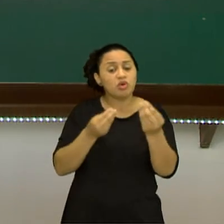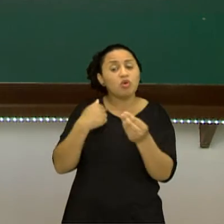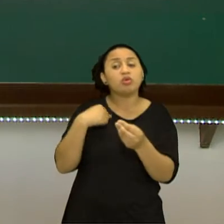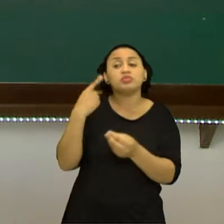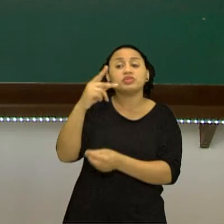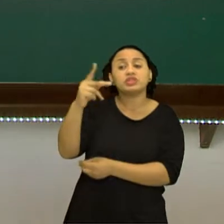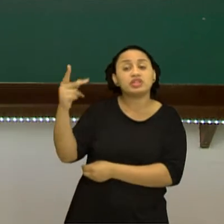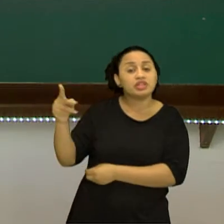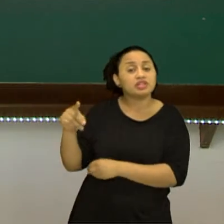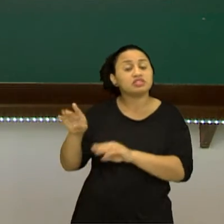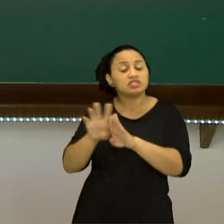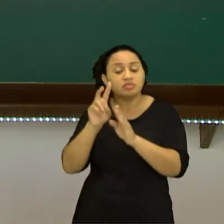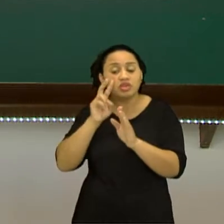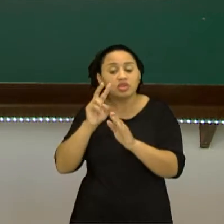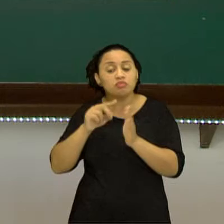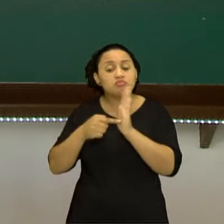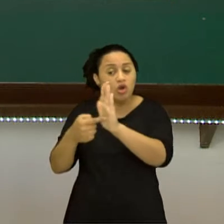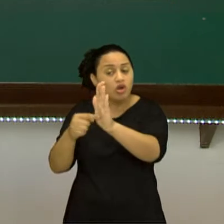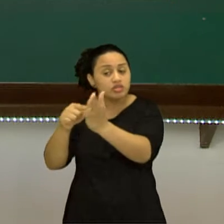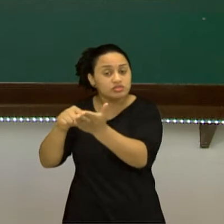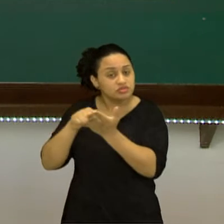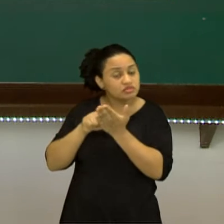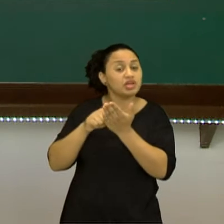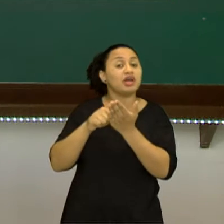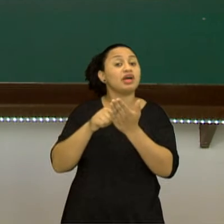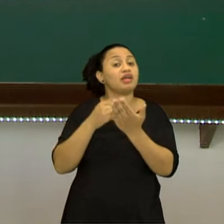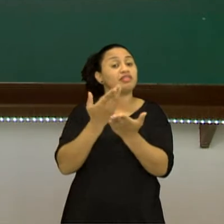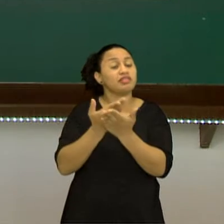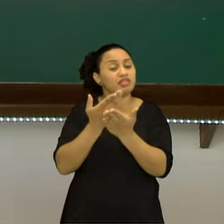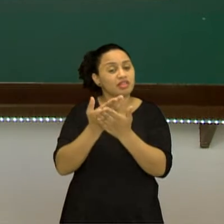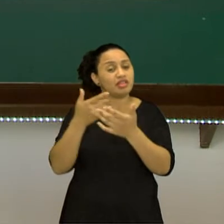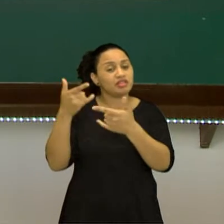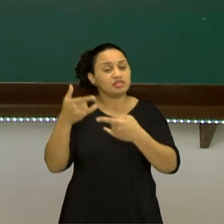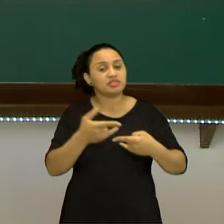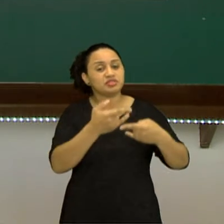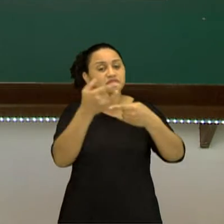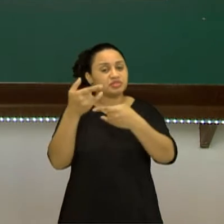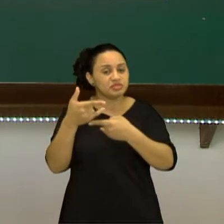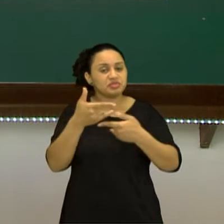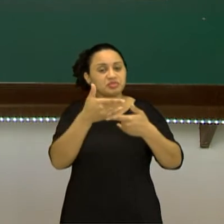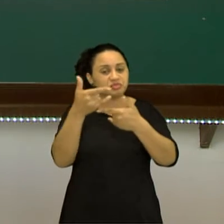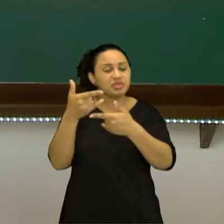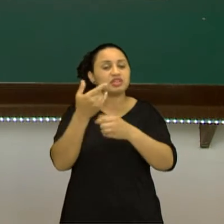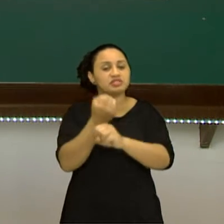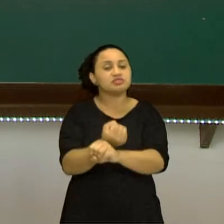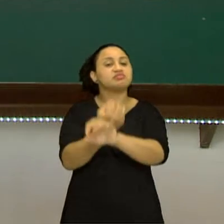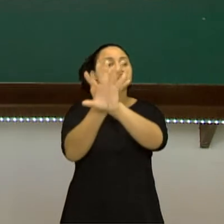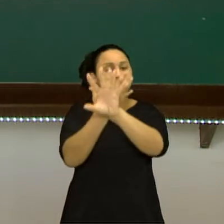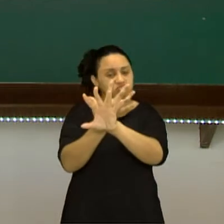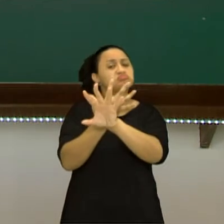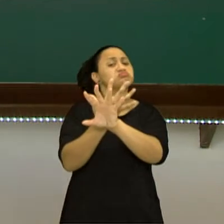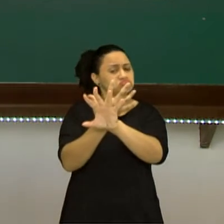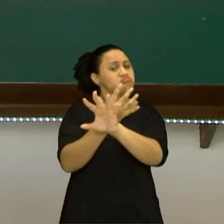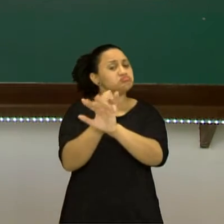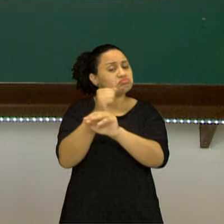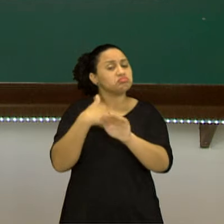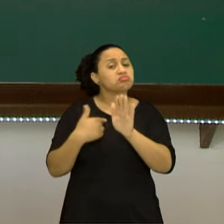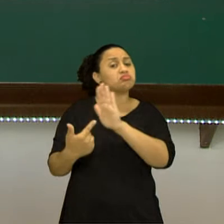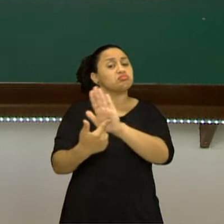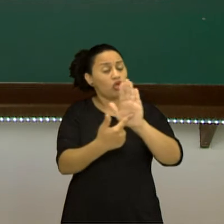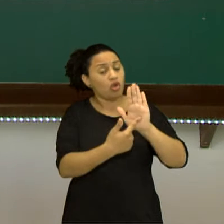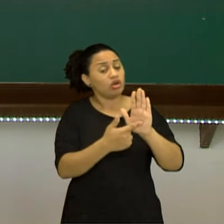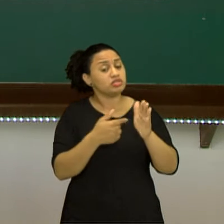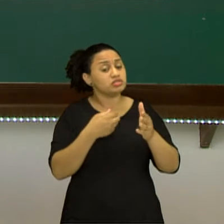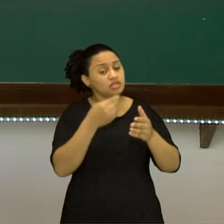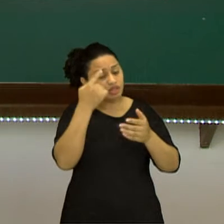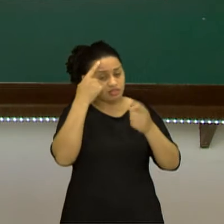seus colegas, né? Abram as câmeras nas nossas aulas que acontecem, mostre o seu organograma para o seu colega, compartilhe essas